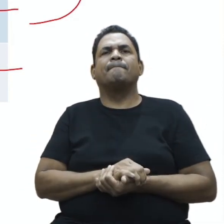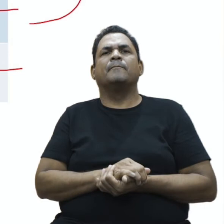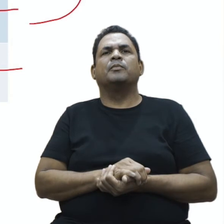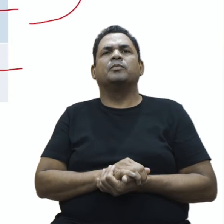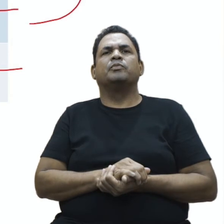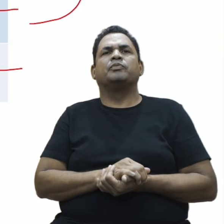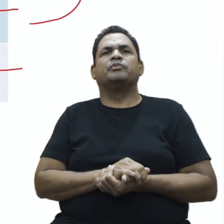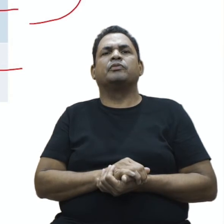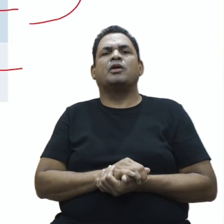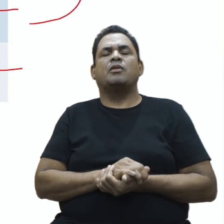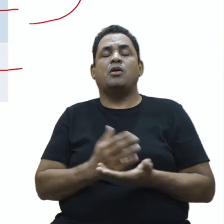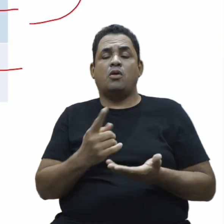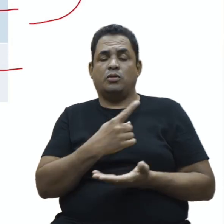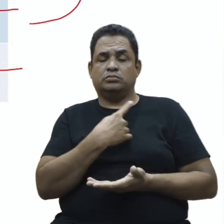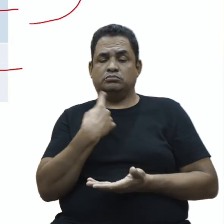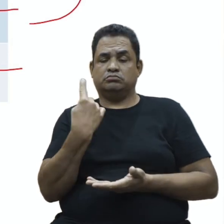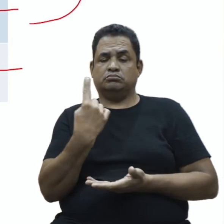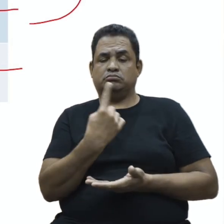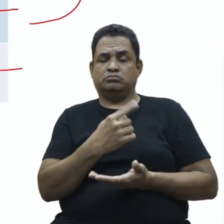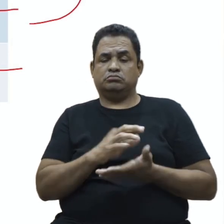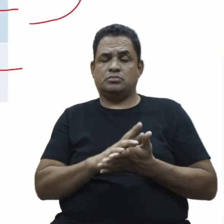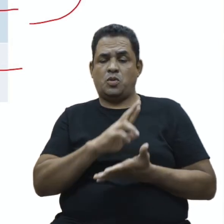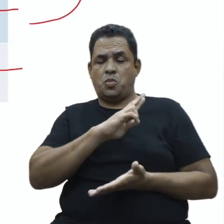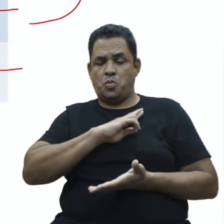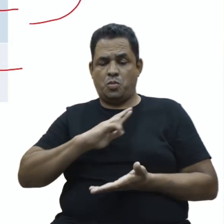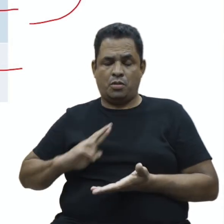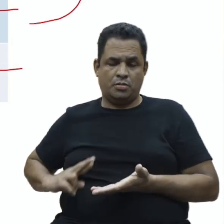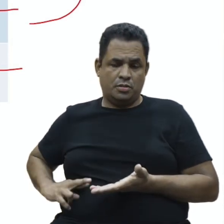uma república, né,